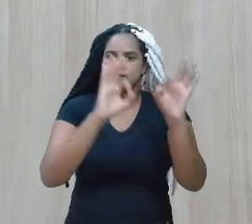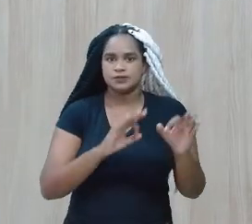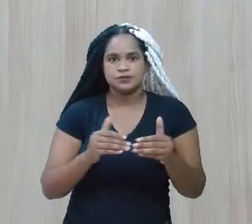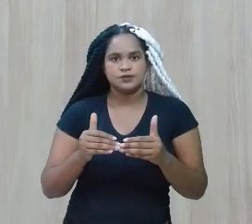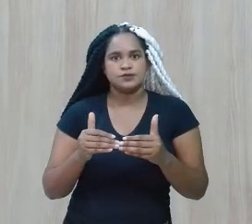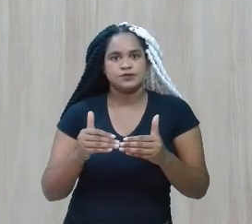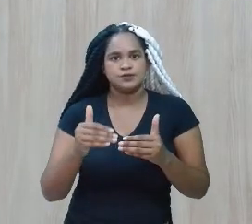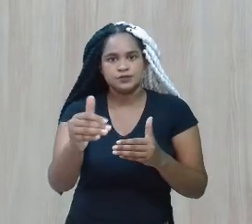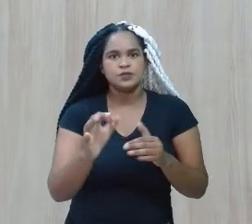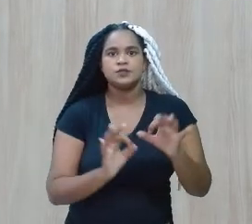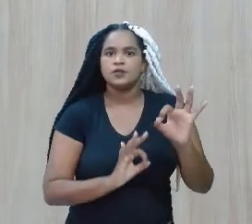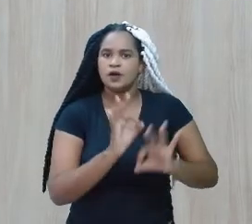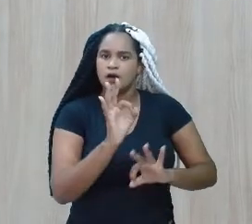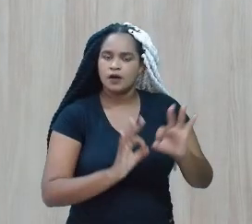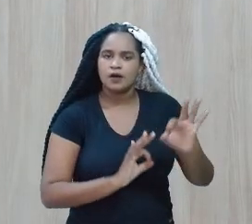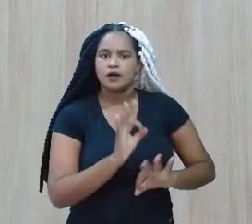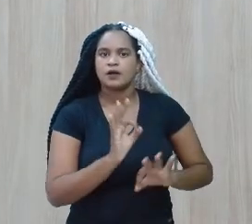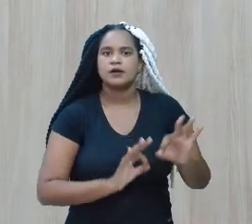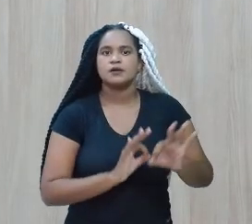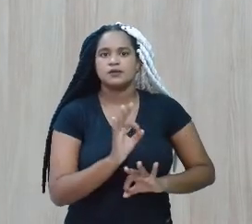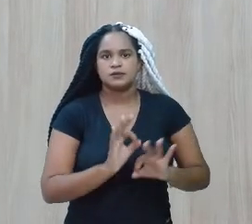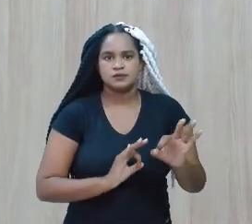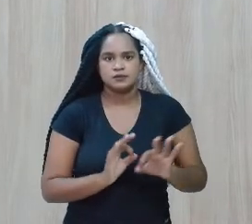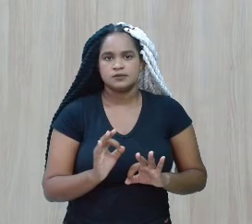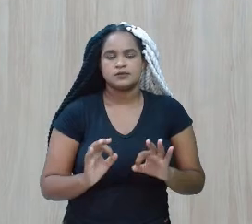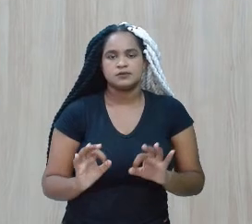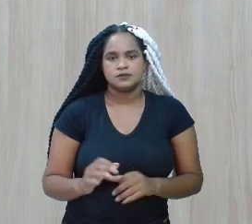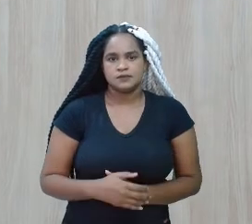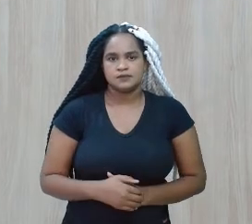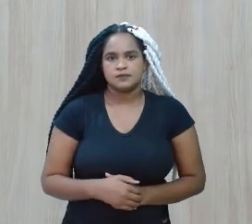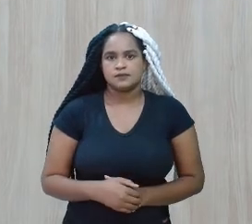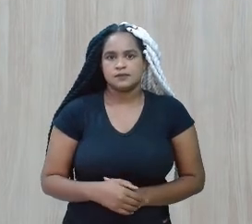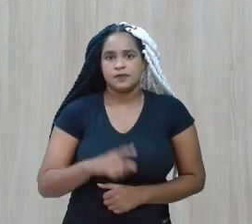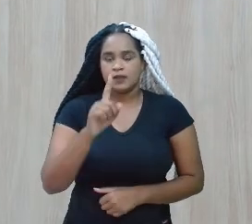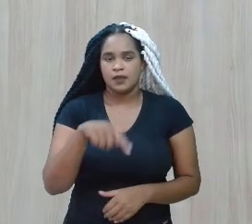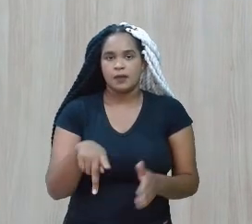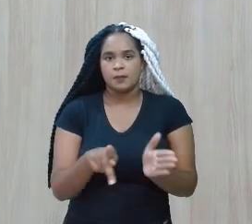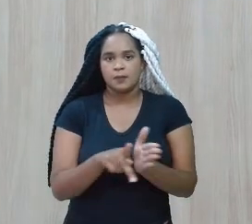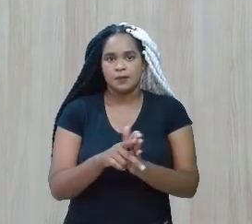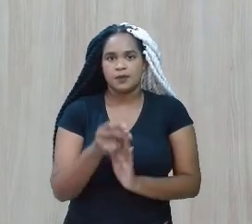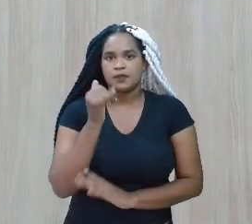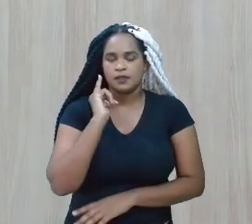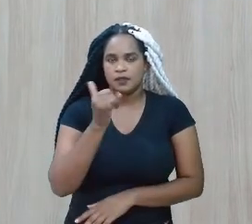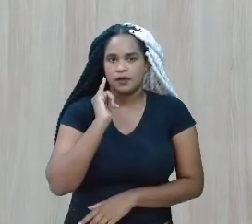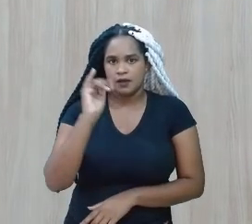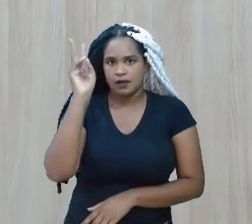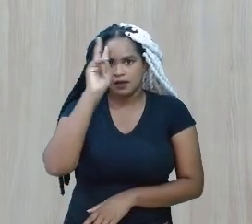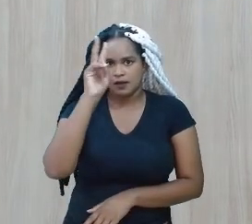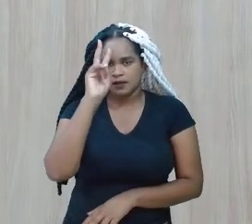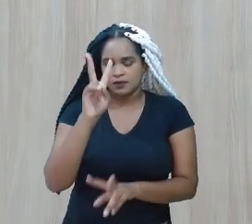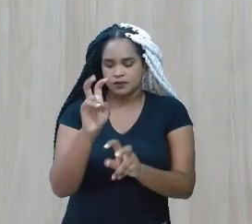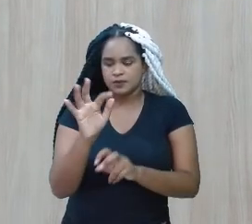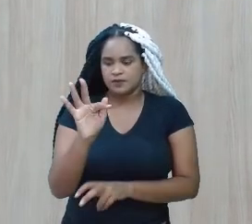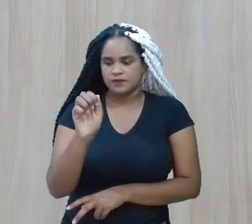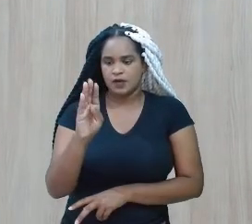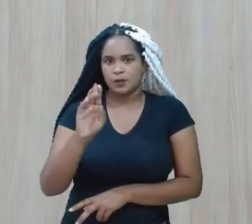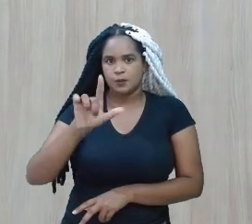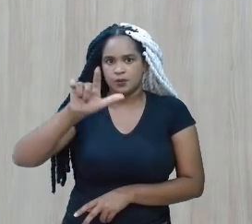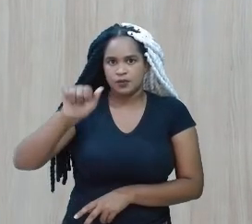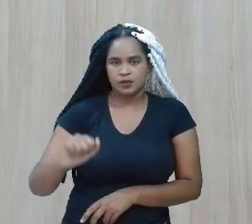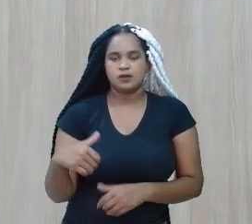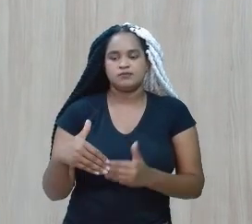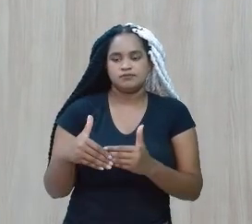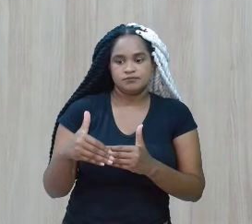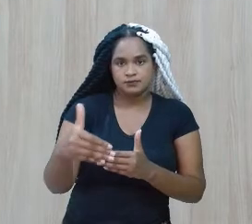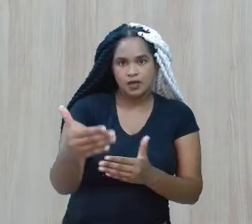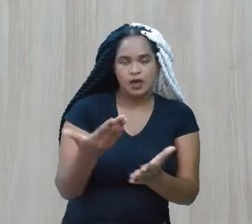não é, se organizar e assistir a nossa próxima aula, que será de narrativa também, falando sobre fábulas. Ok? Na